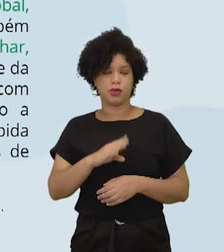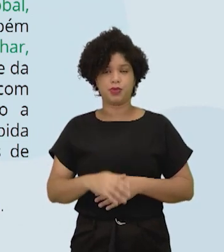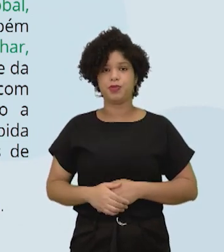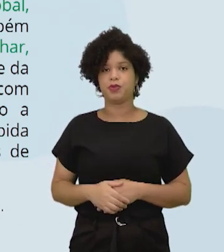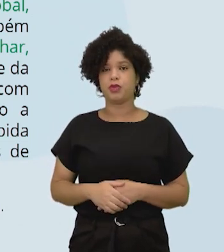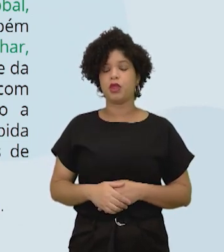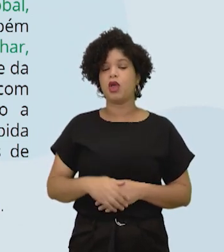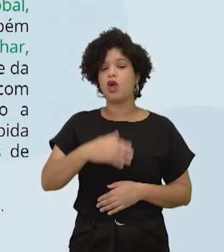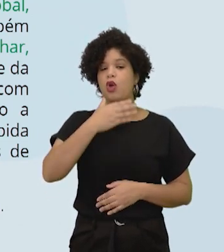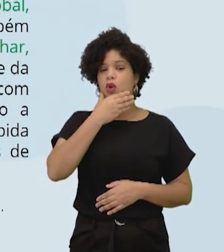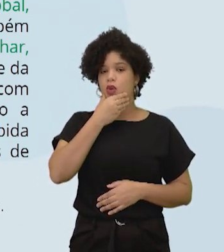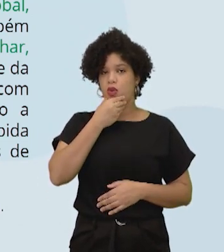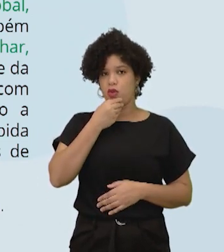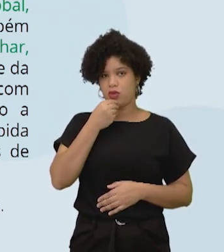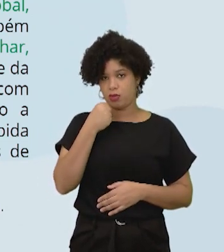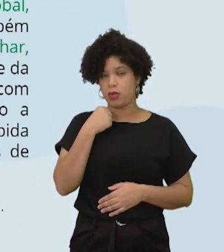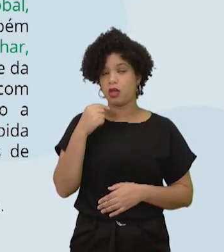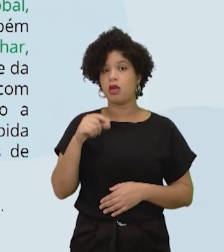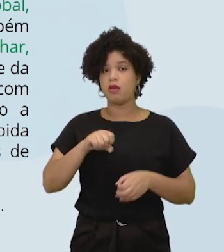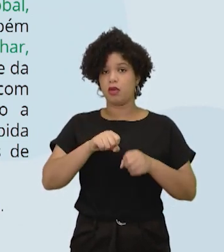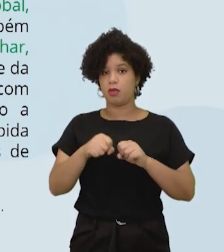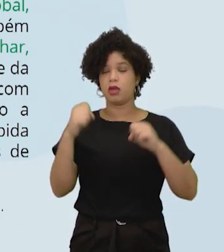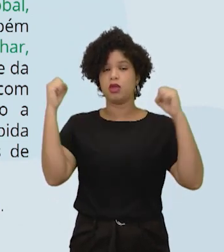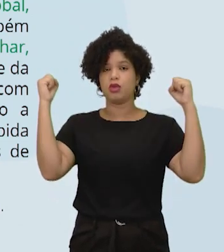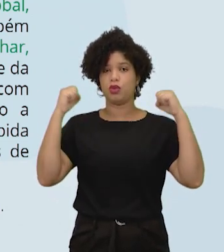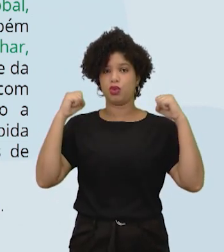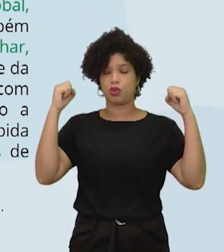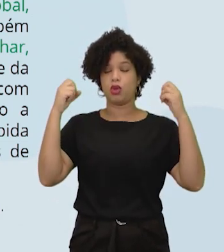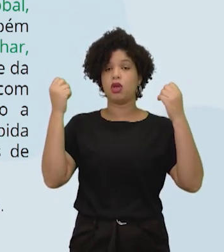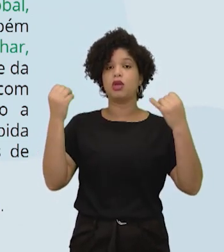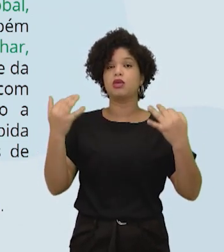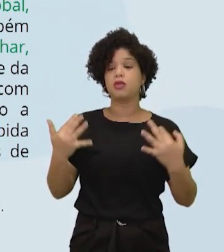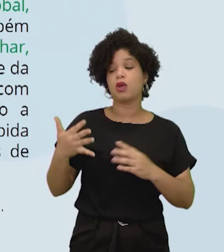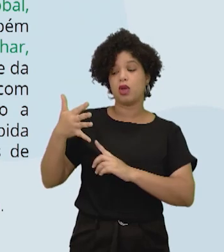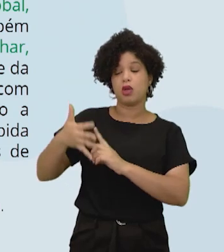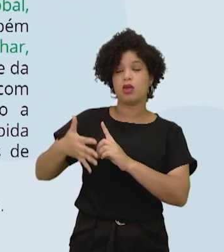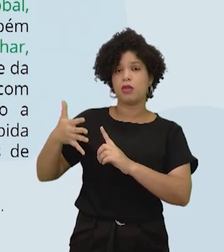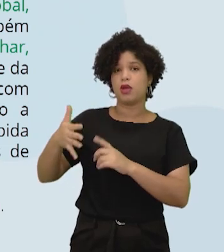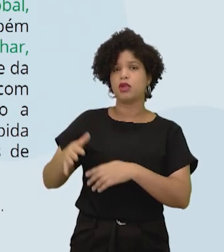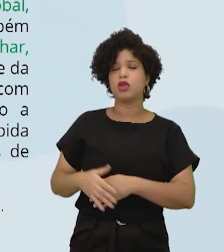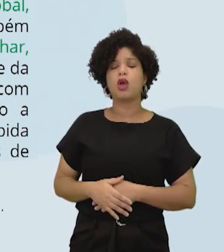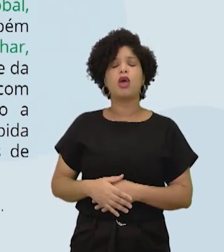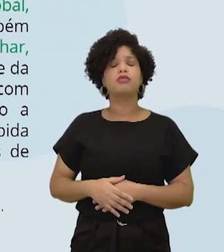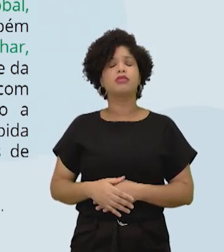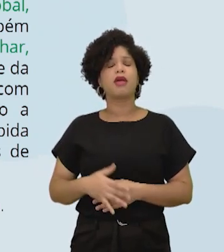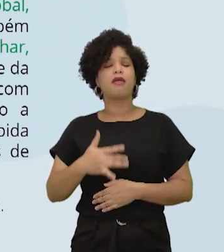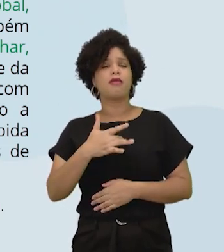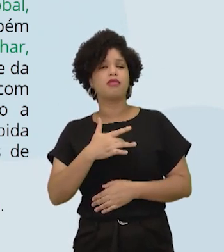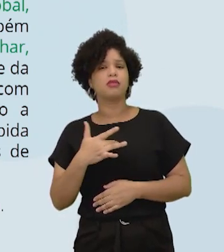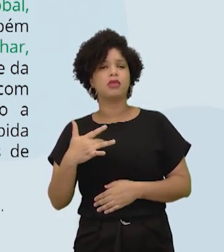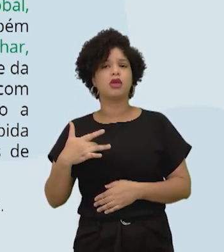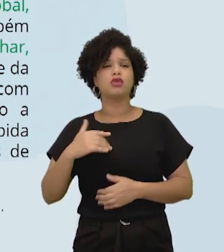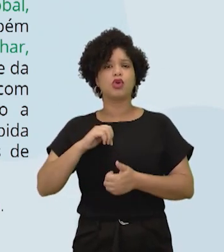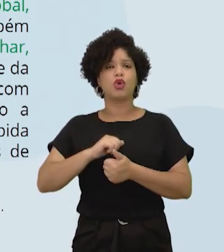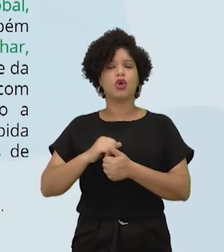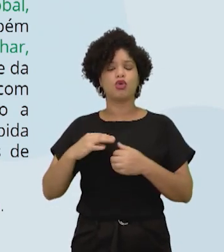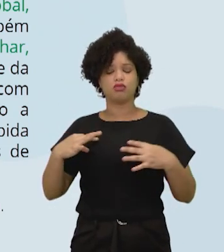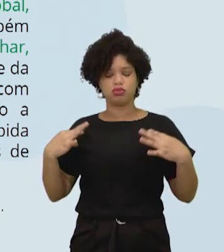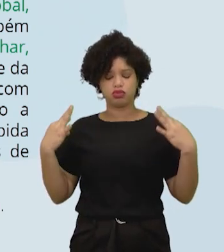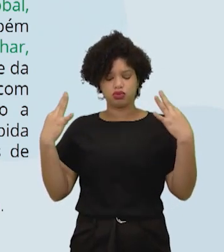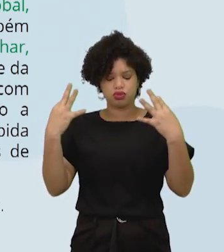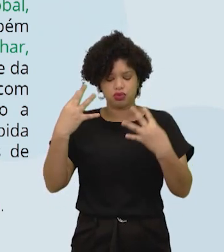O educador físico destacou que qualidade de vida é a sensação de bem-estar global, aspecto